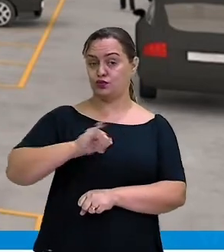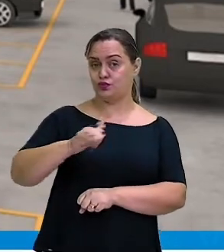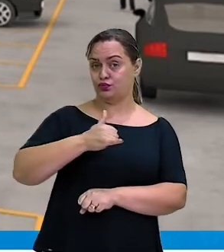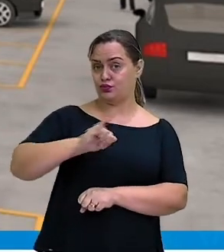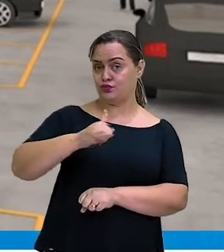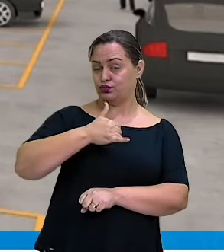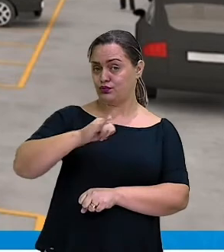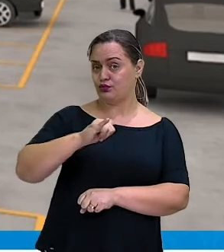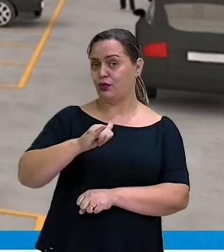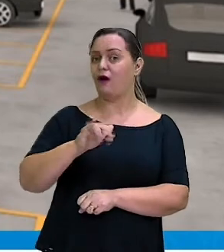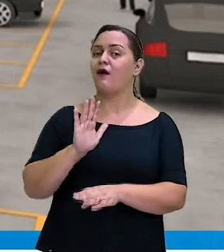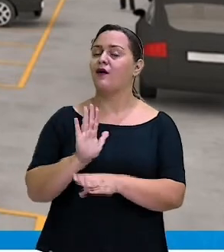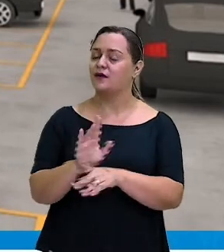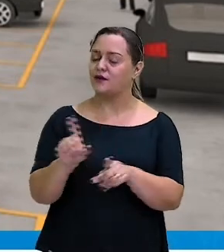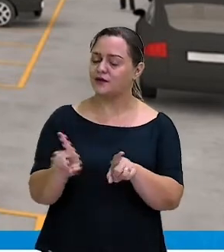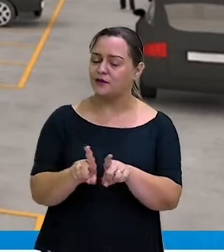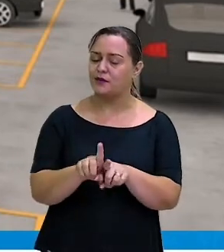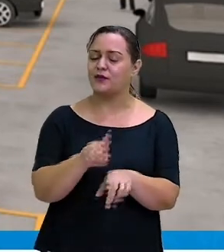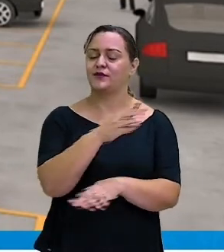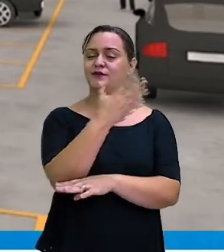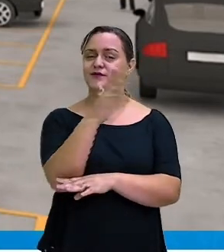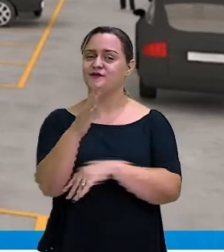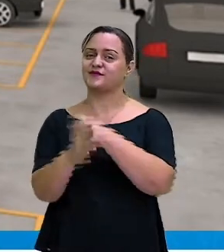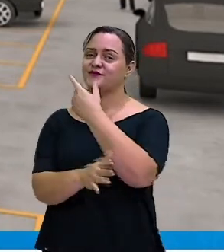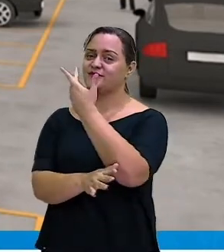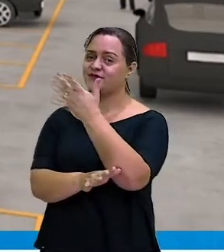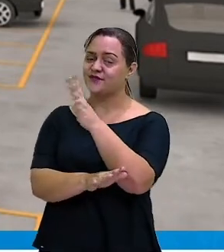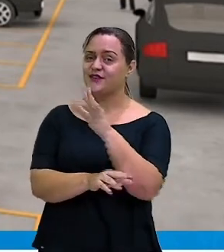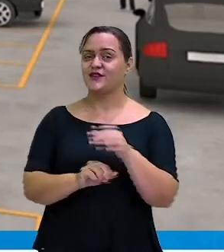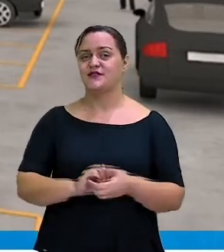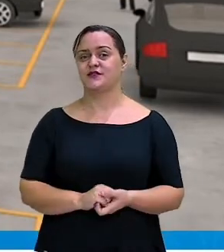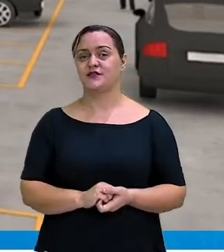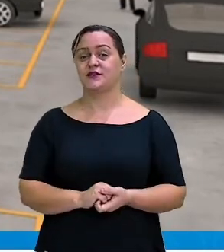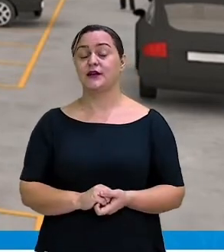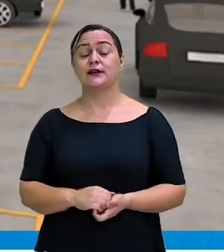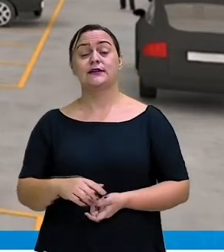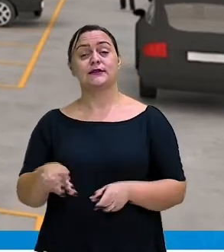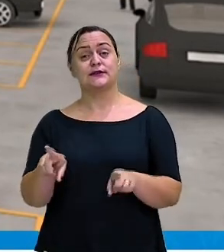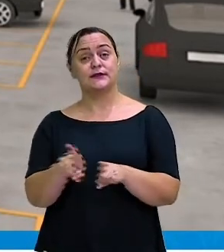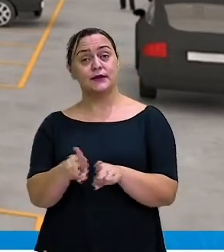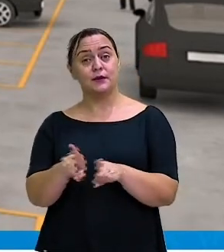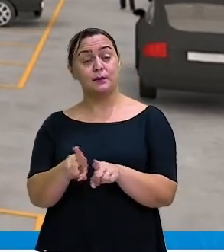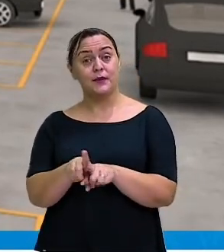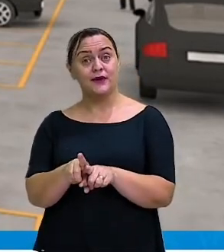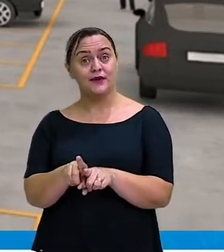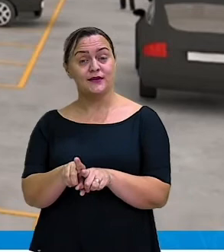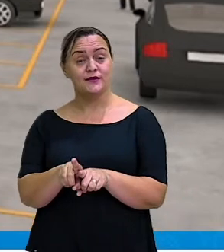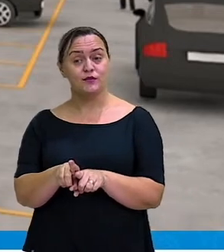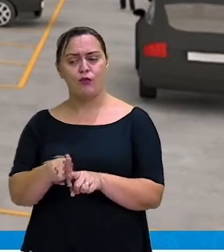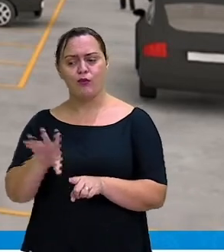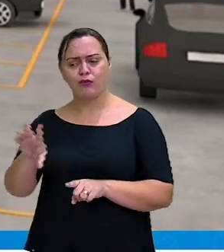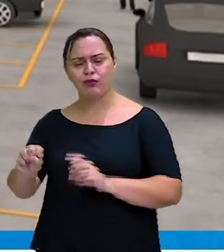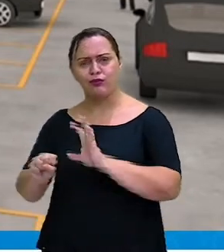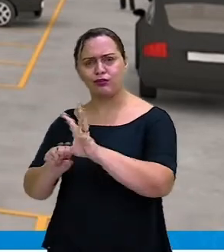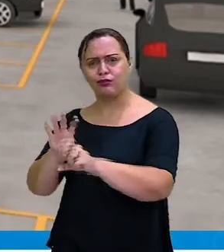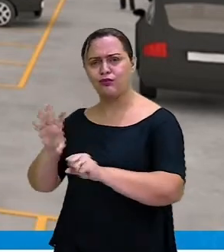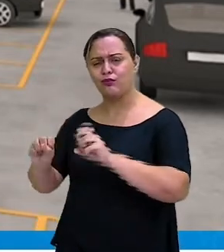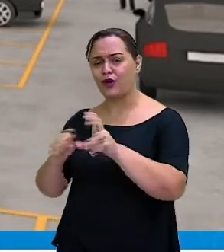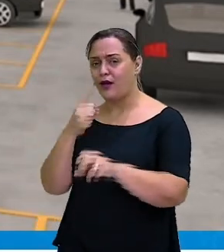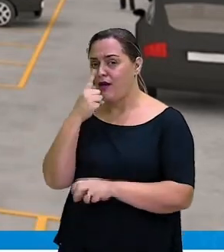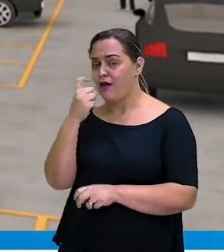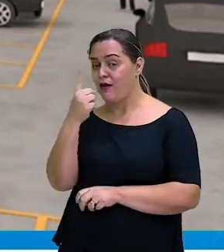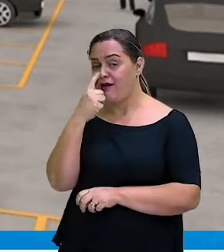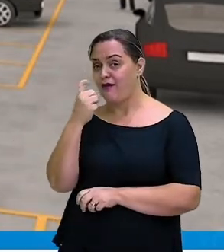setor automobilístico. Lá também tem coleta de lixo eletrônico. Nossa, gente, é um lixo que dá muito problema,